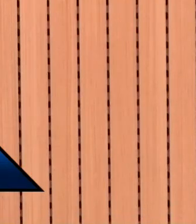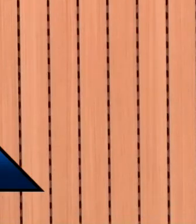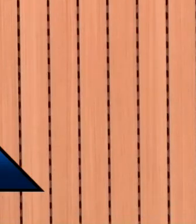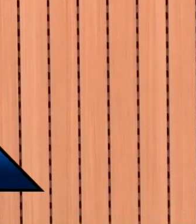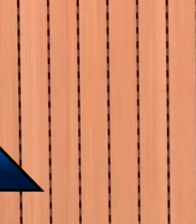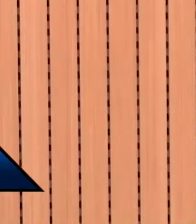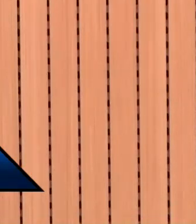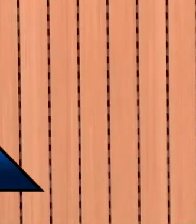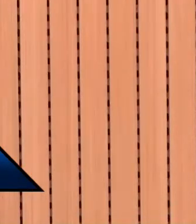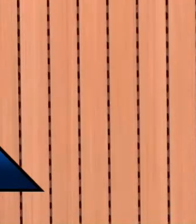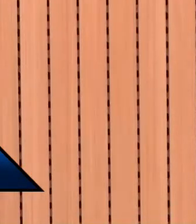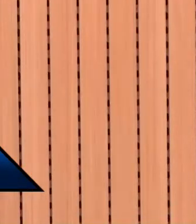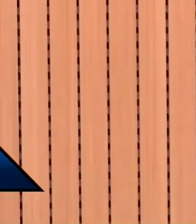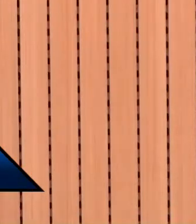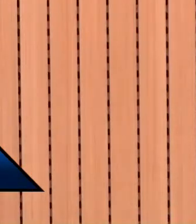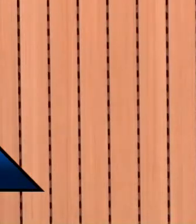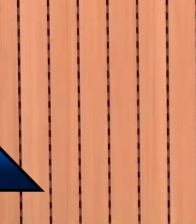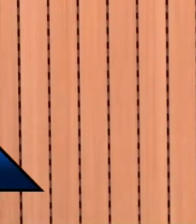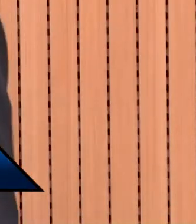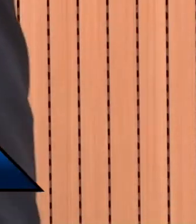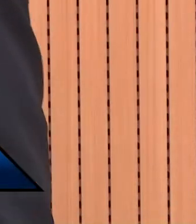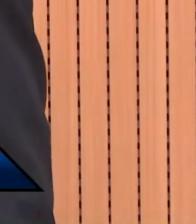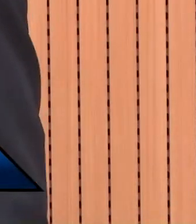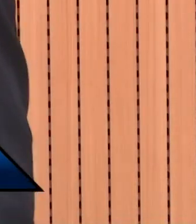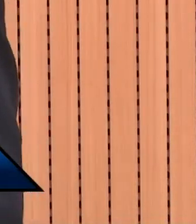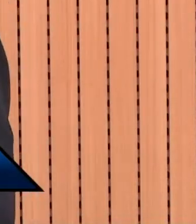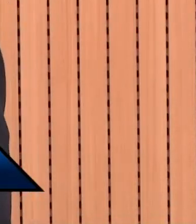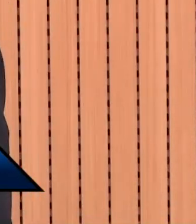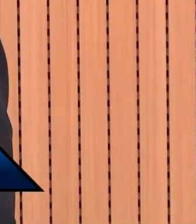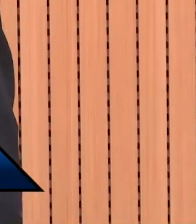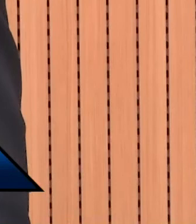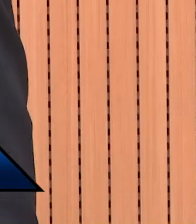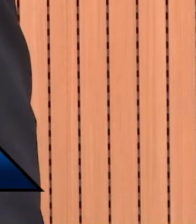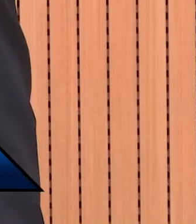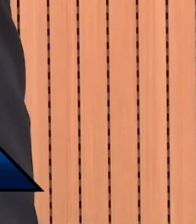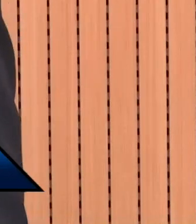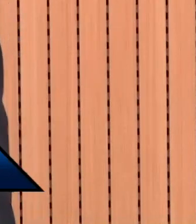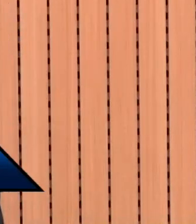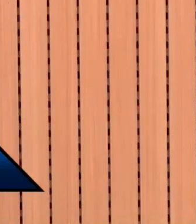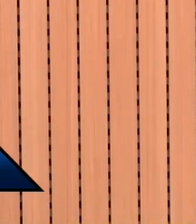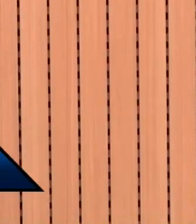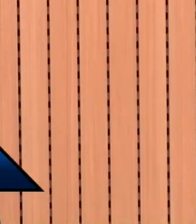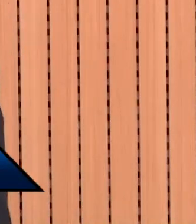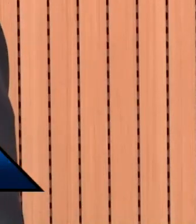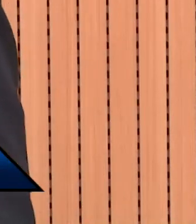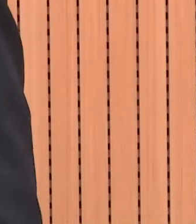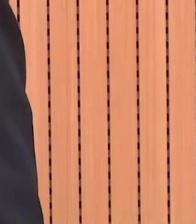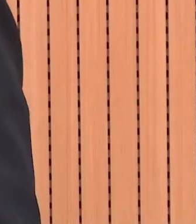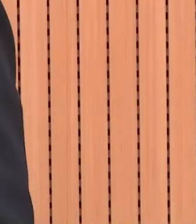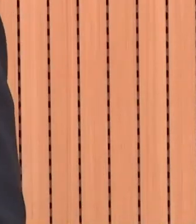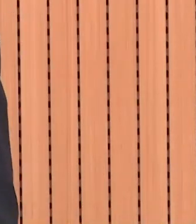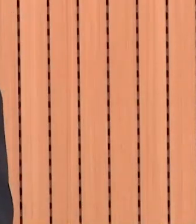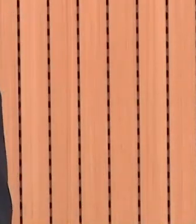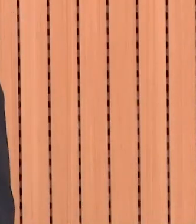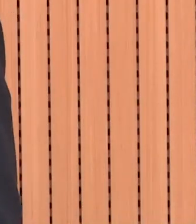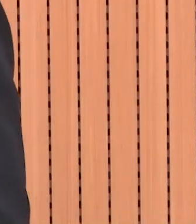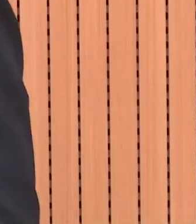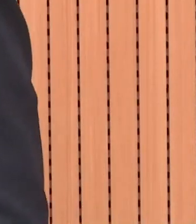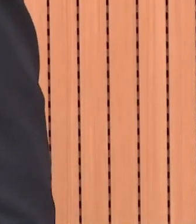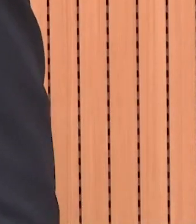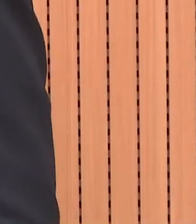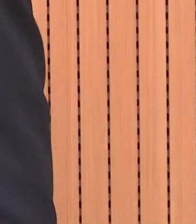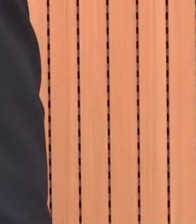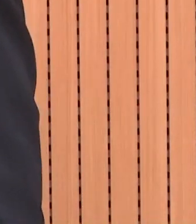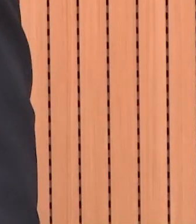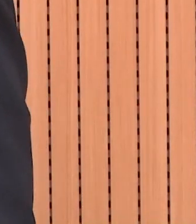principalmente da nossa cidade de Campinas. Foram falados de muitos temas, né? Dos cuidadores, sobre outros assuntos. Que